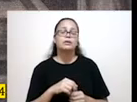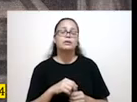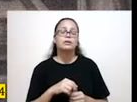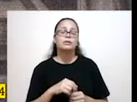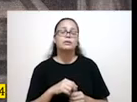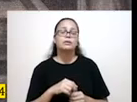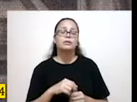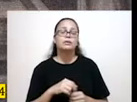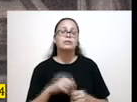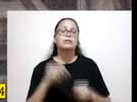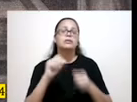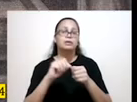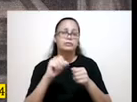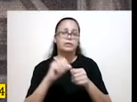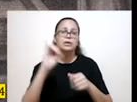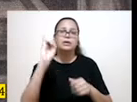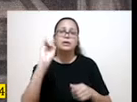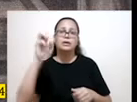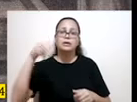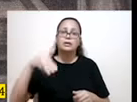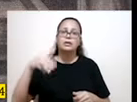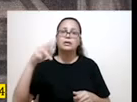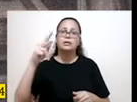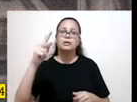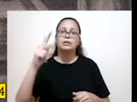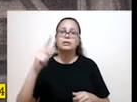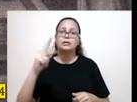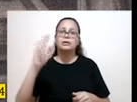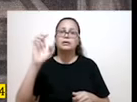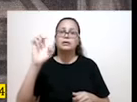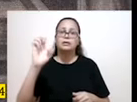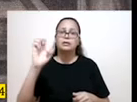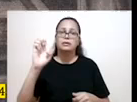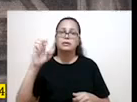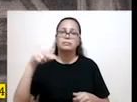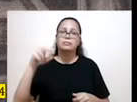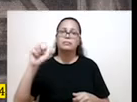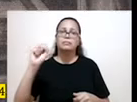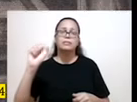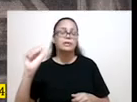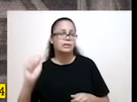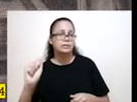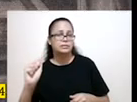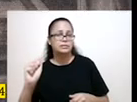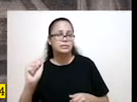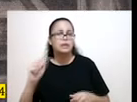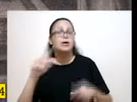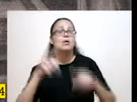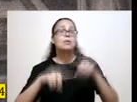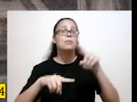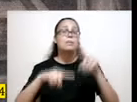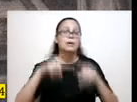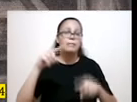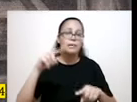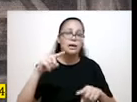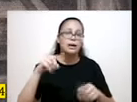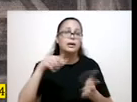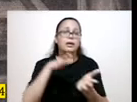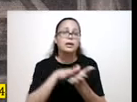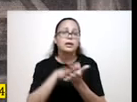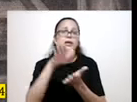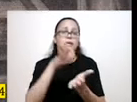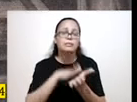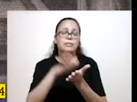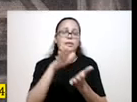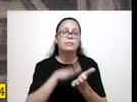Essa invenção ganhou o nome de imprensa, uma máquina gráfica que imprimia textos. Até então, pessoal, os livros e